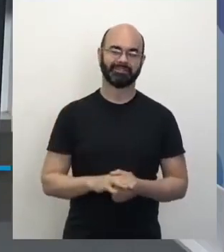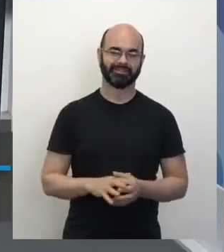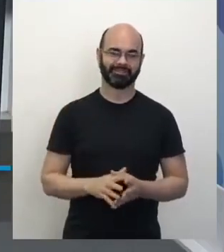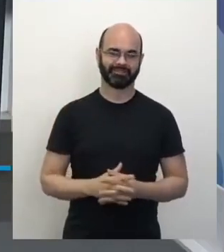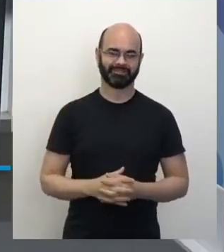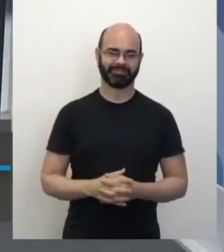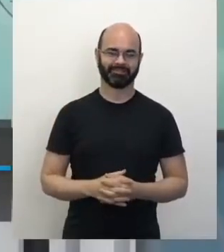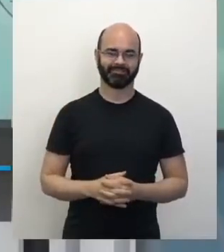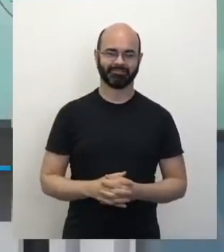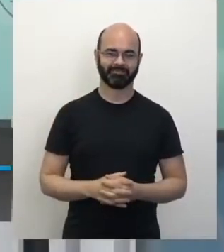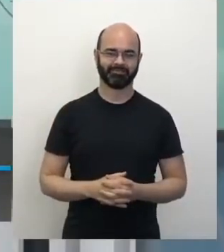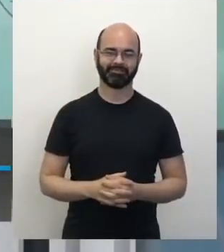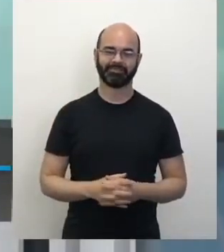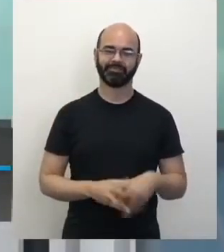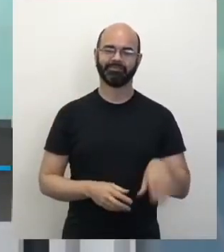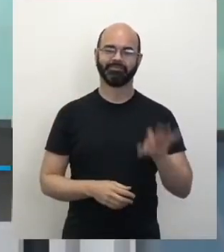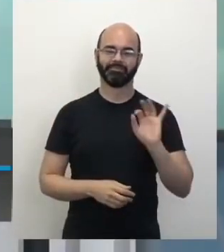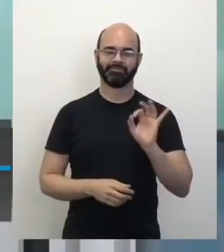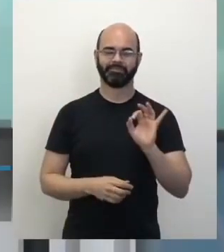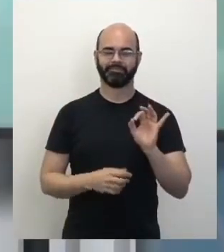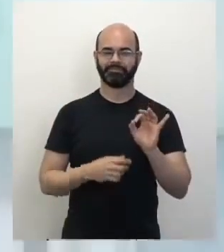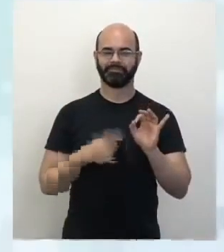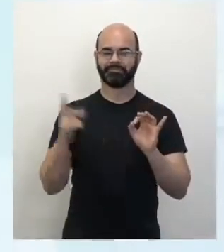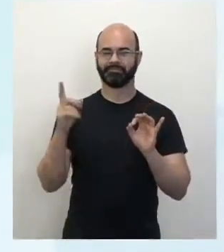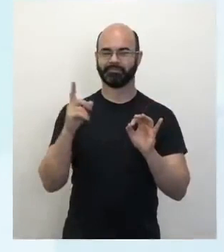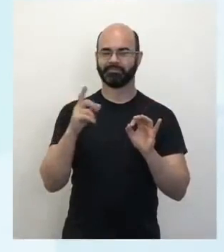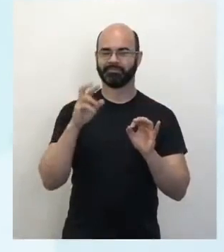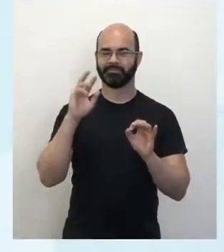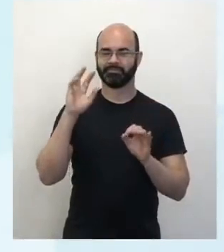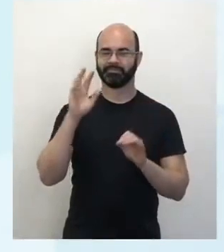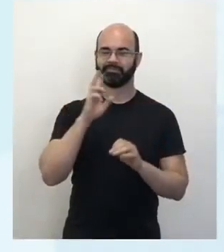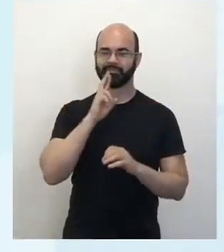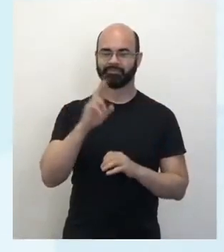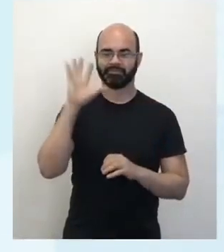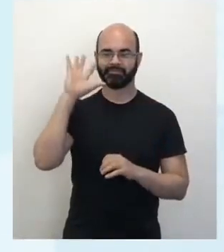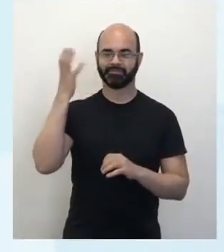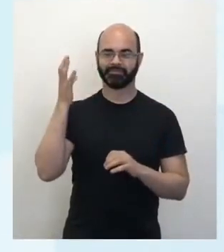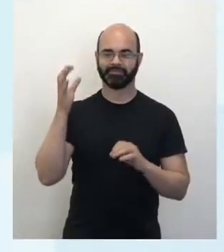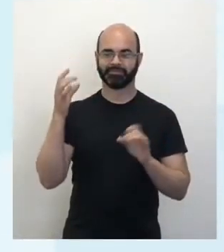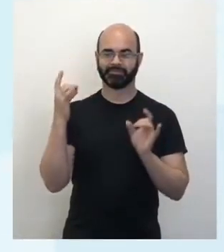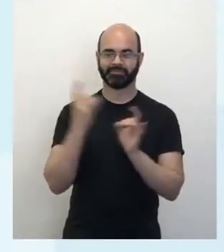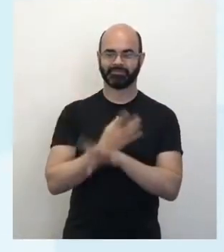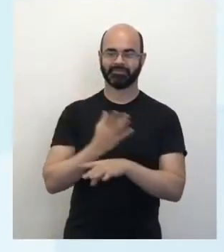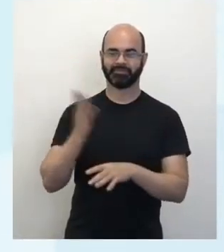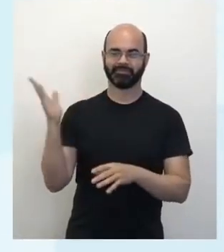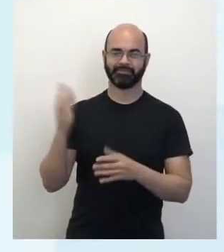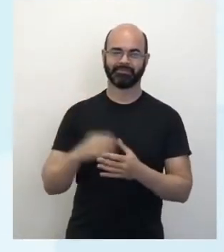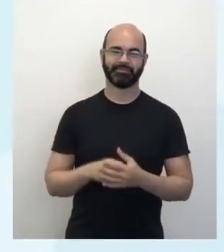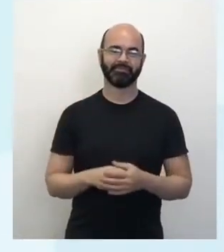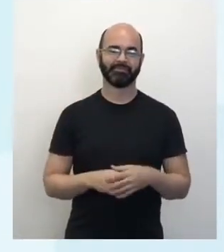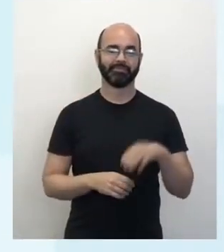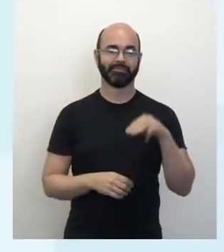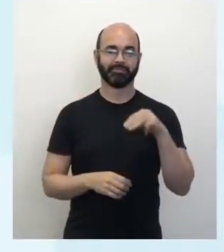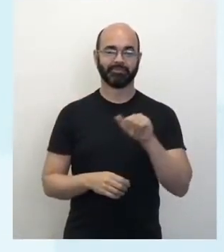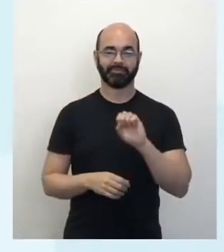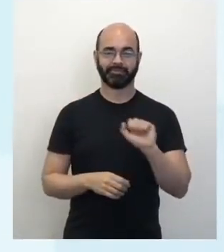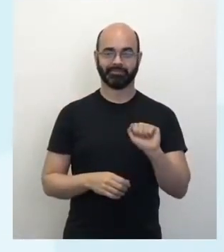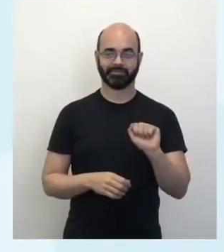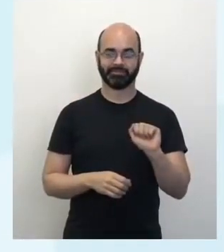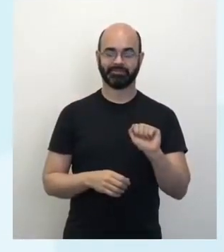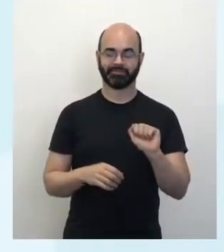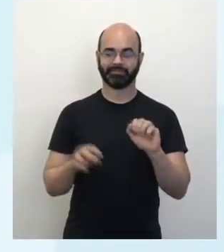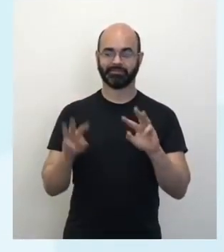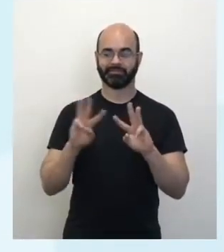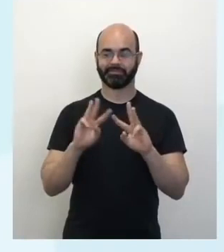aí. E aí, então, eu vou colocar então a resolução para vocês. Pode pôr na telinha. Então, pensando então em massa, que acho que é a operação que todo mundo fez,